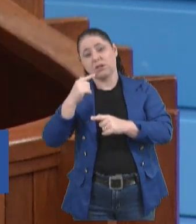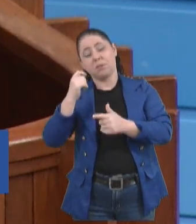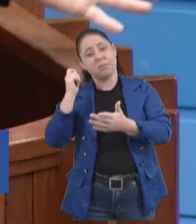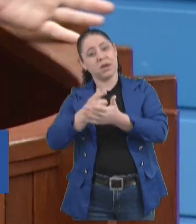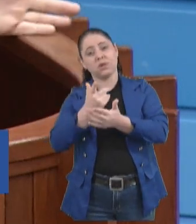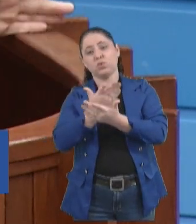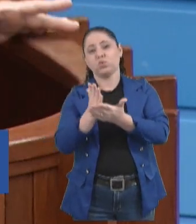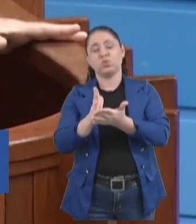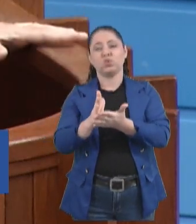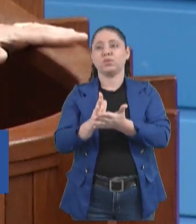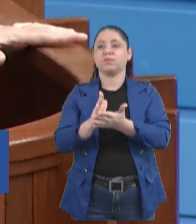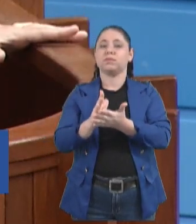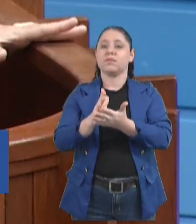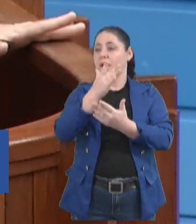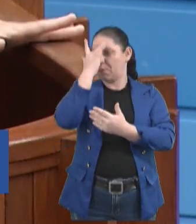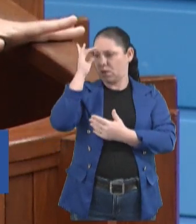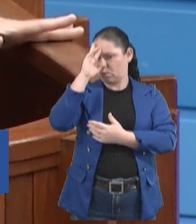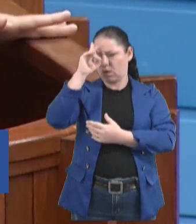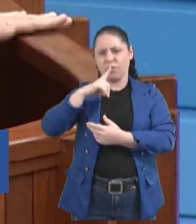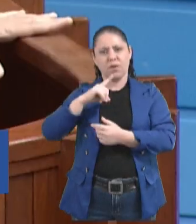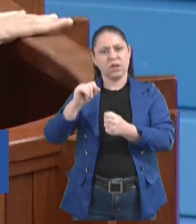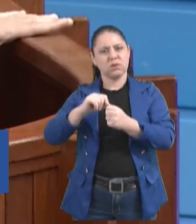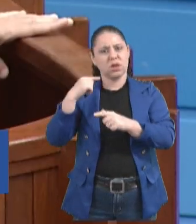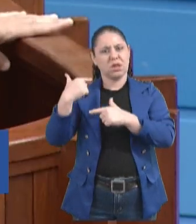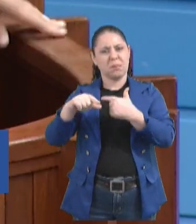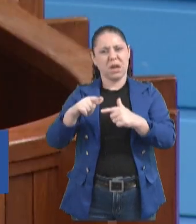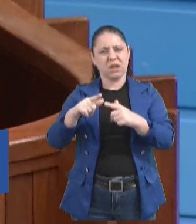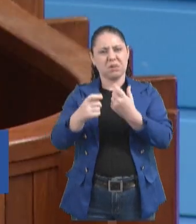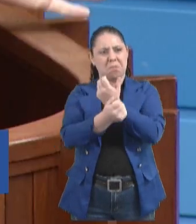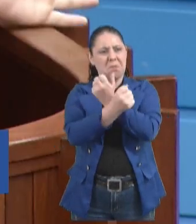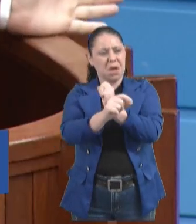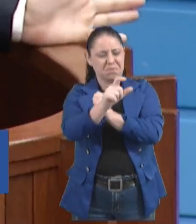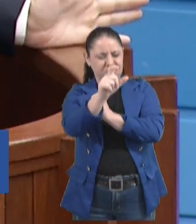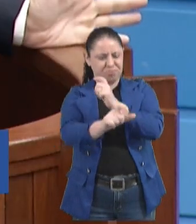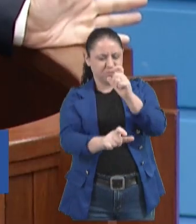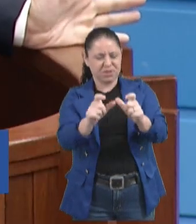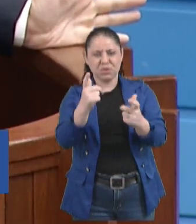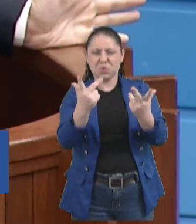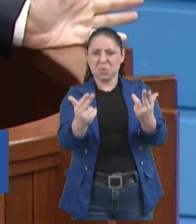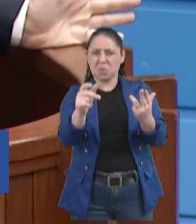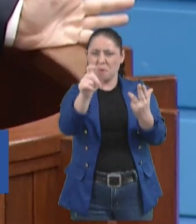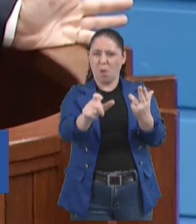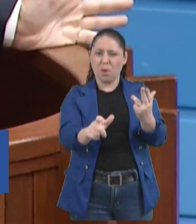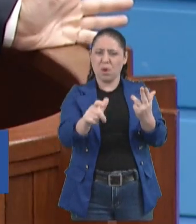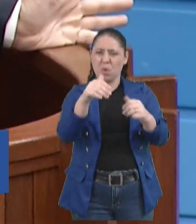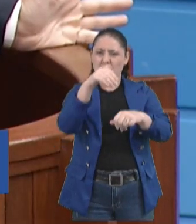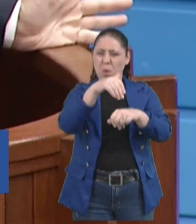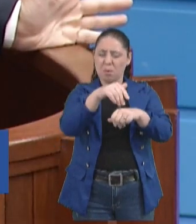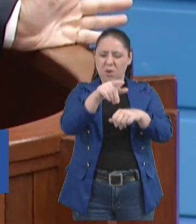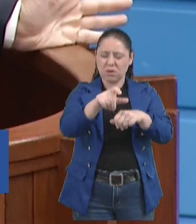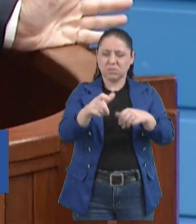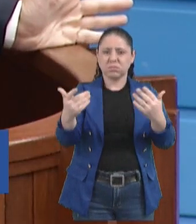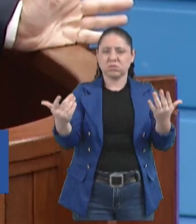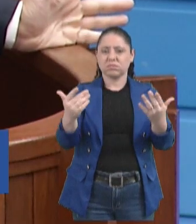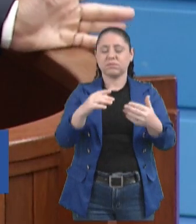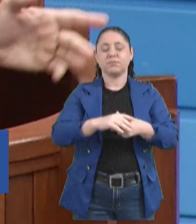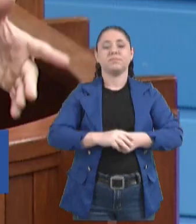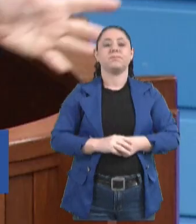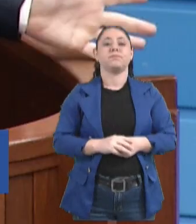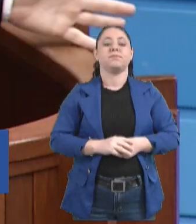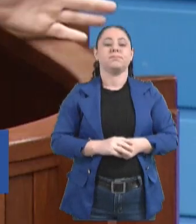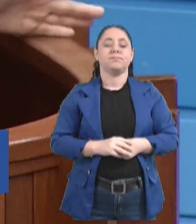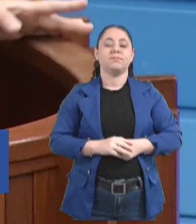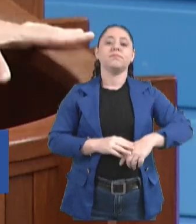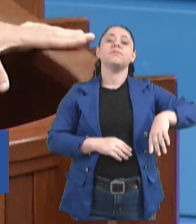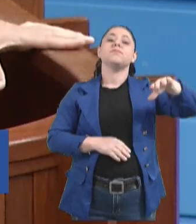um proprietário que pratica um trabalho degradante, que pratica um trabalho escravo, né?